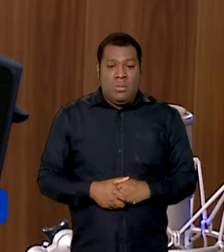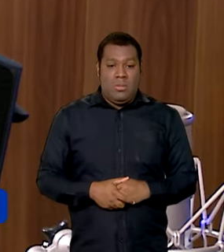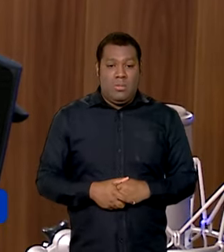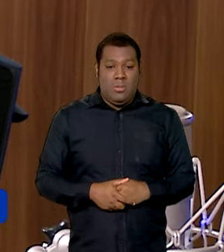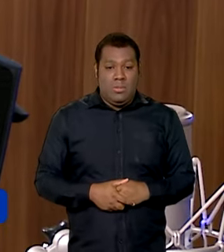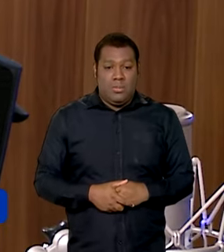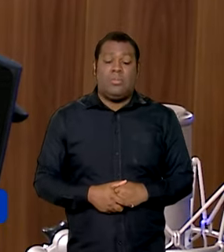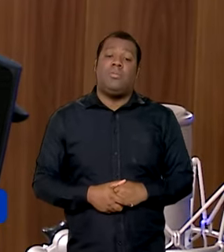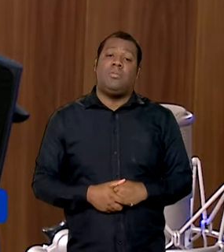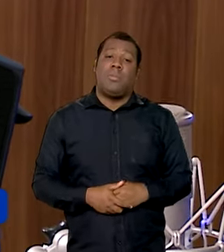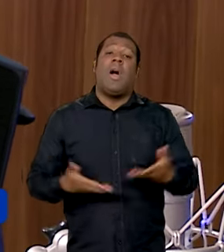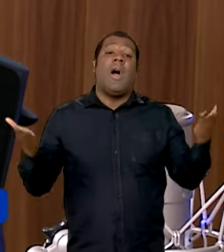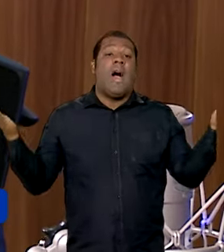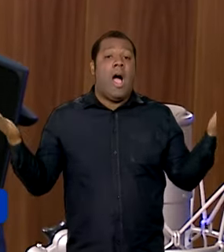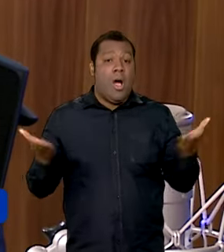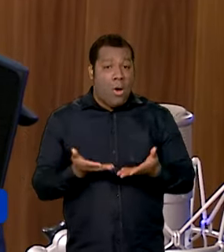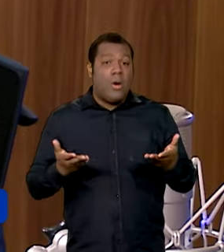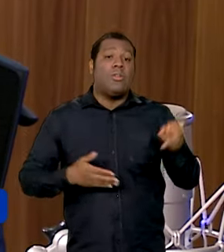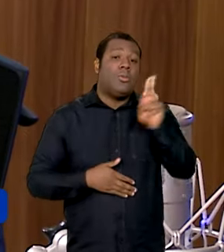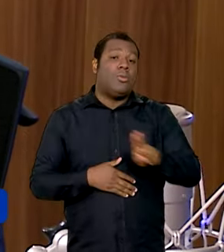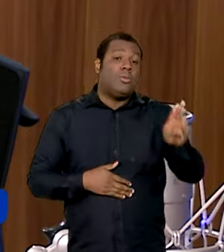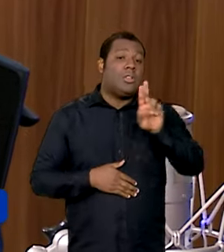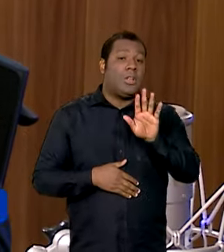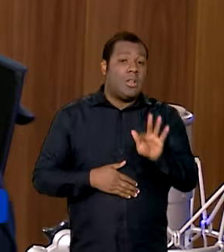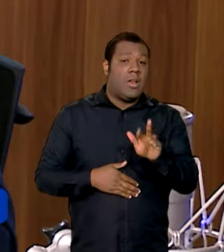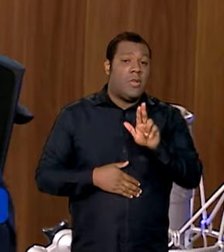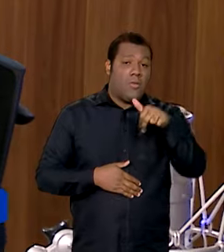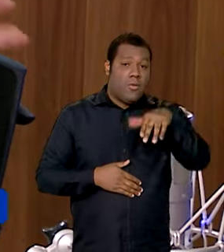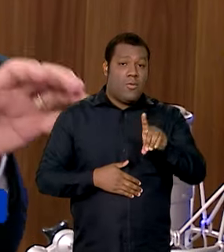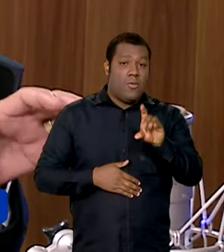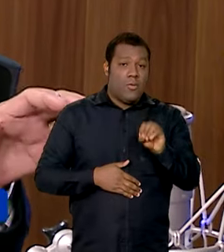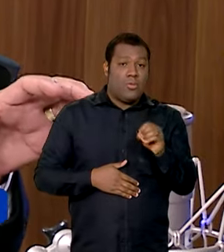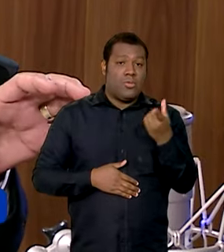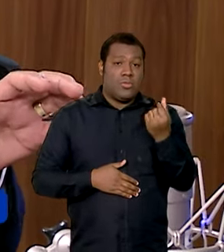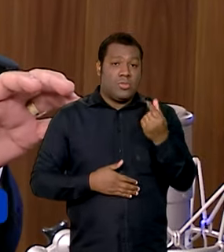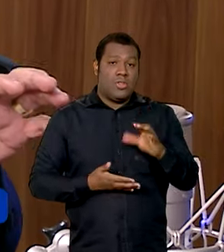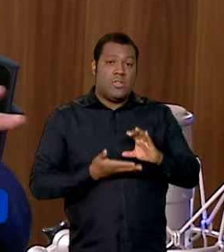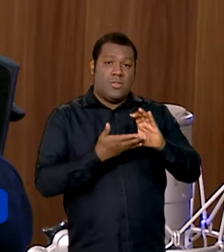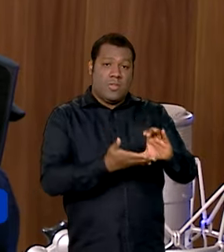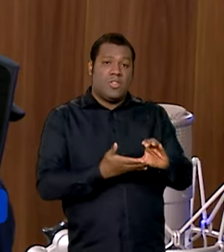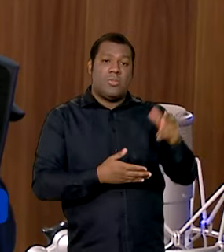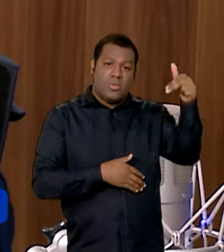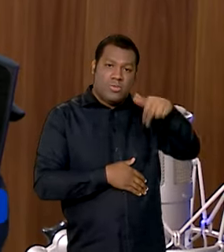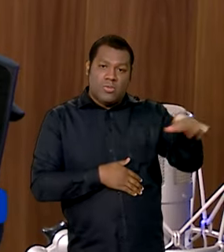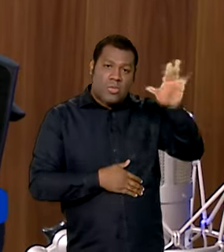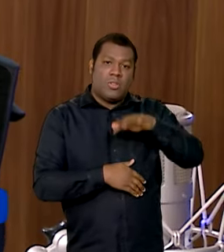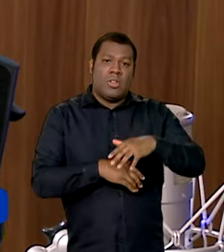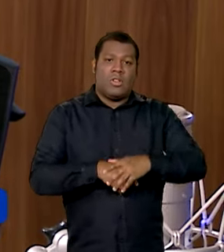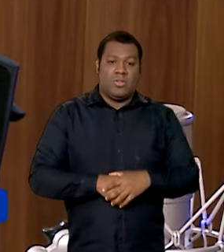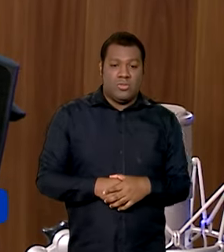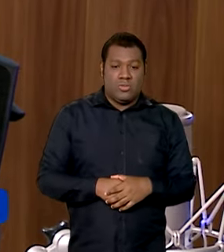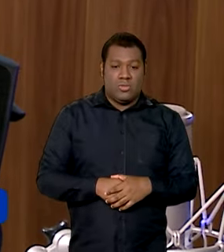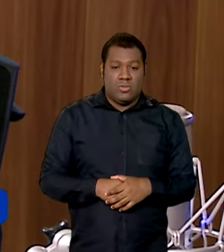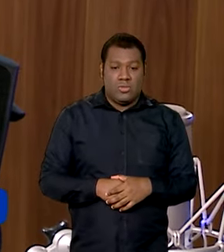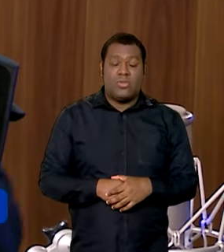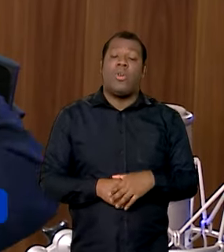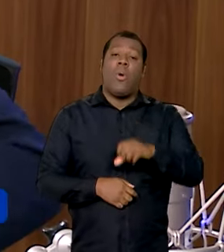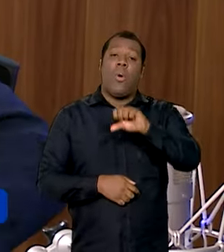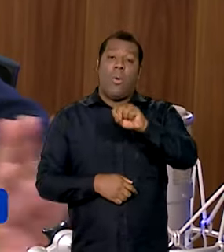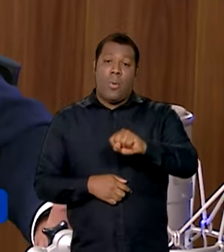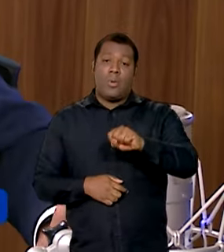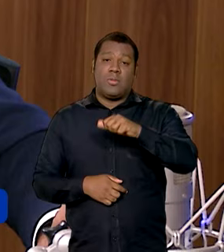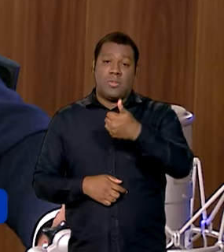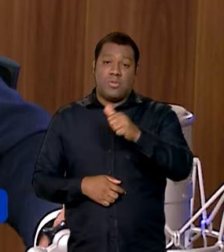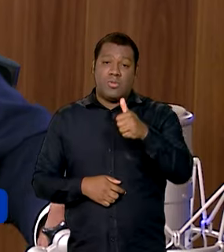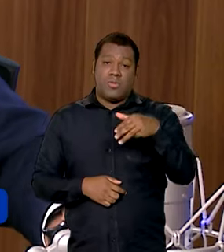o recurso do Fundo de desenvolvimento do Nordeste Para retomar a Transnordestina R 811 milhões de reais